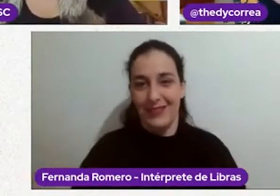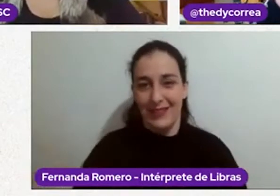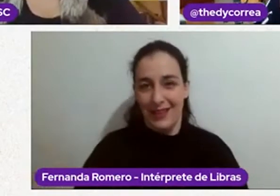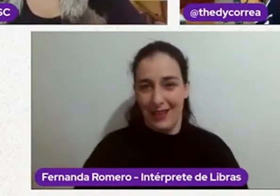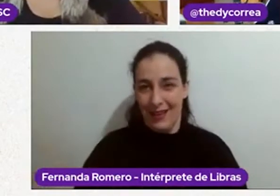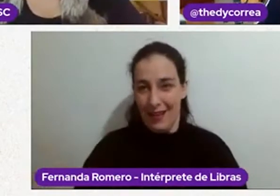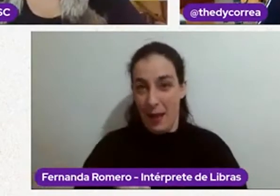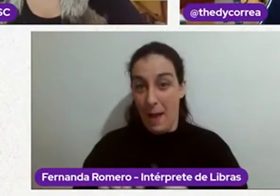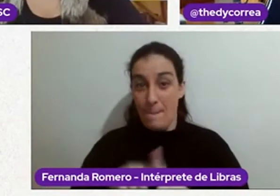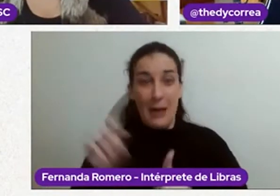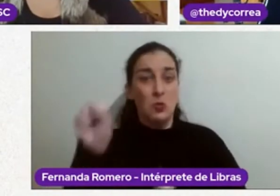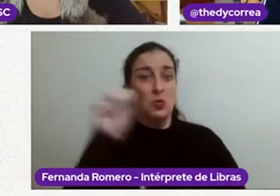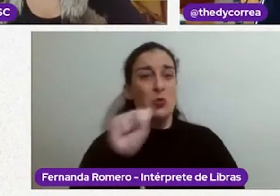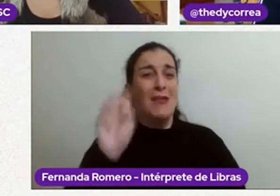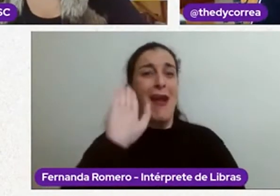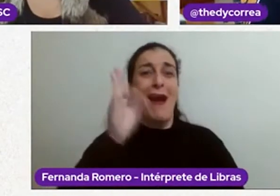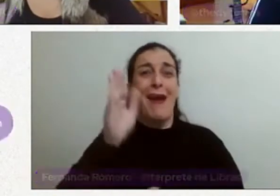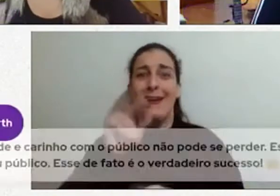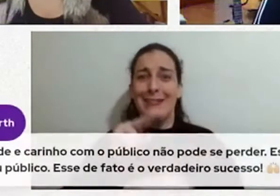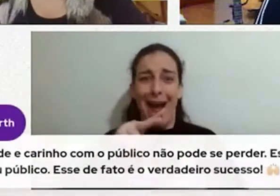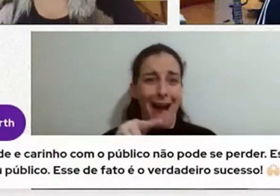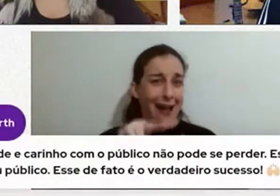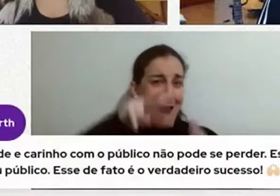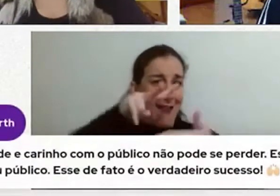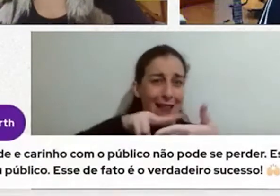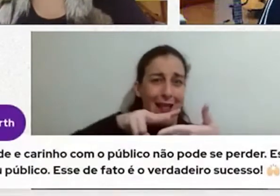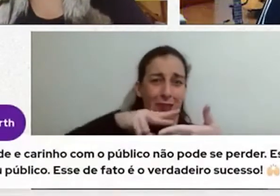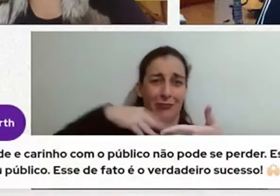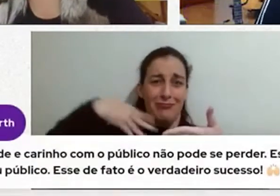que ela já tá no terceiro volume, ainda tô no primeiro. Tá.